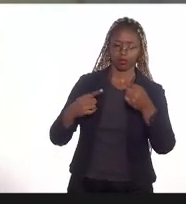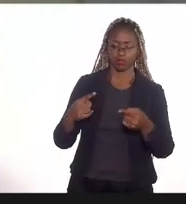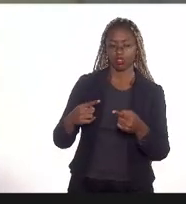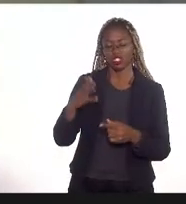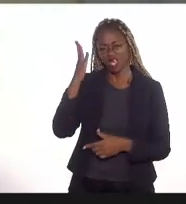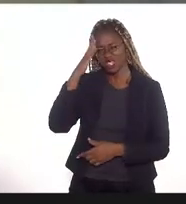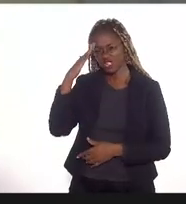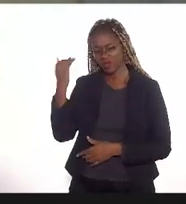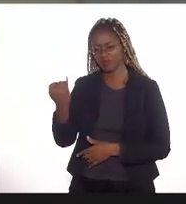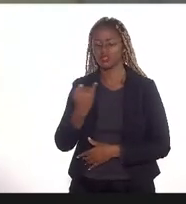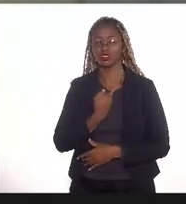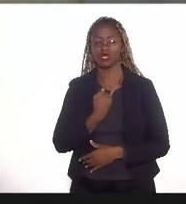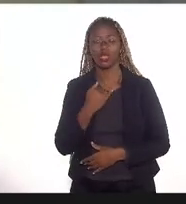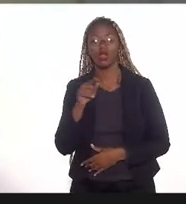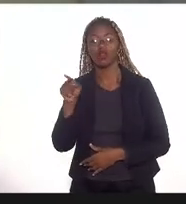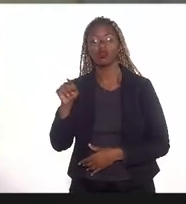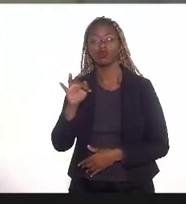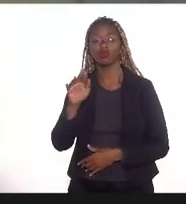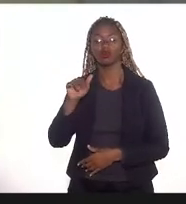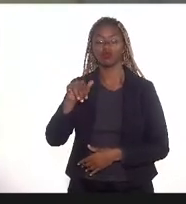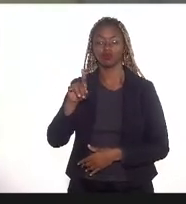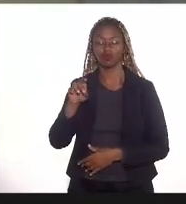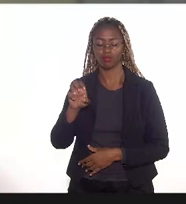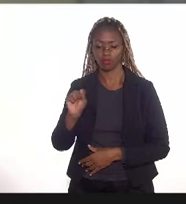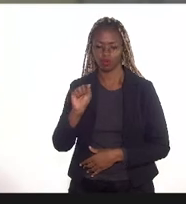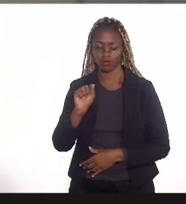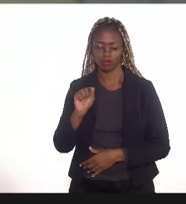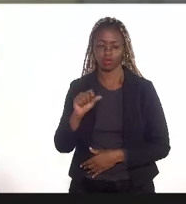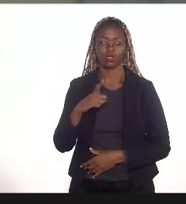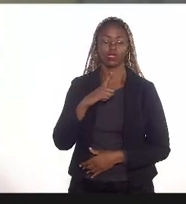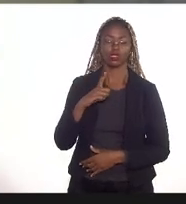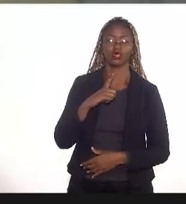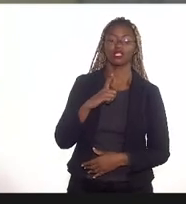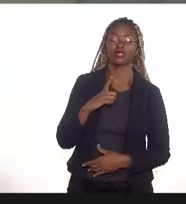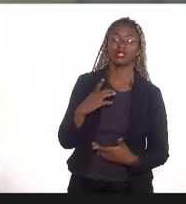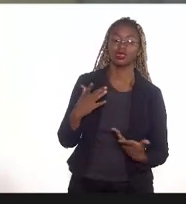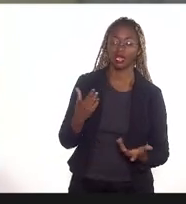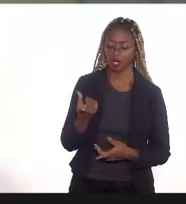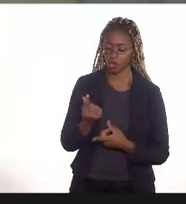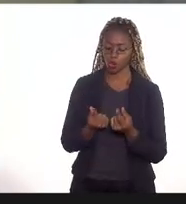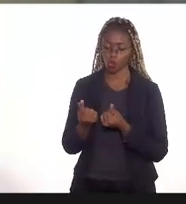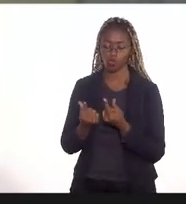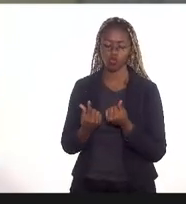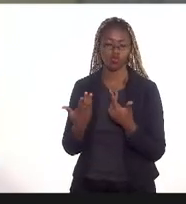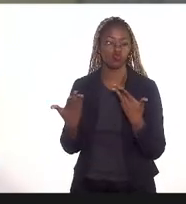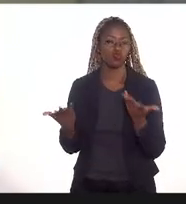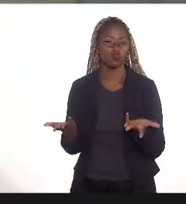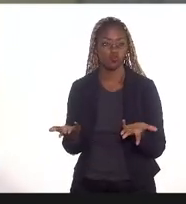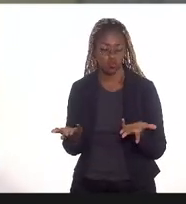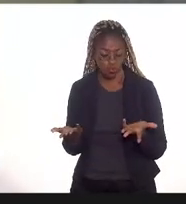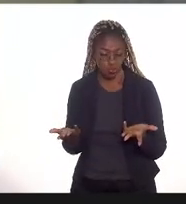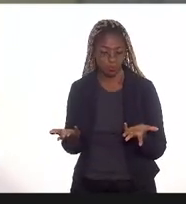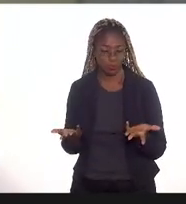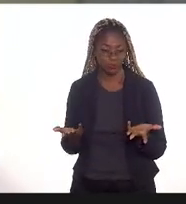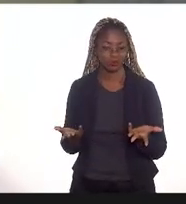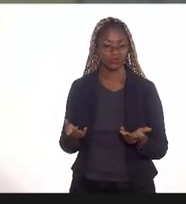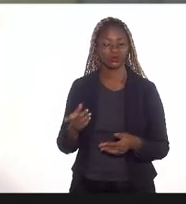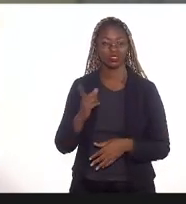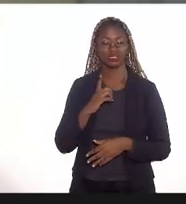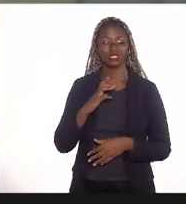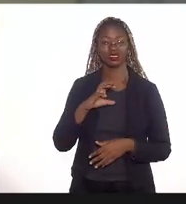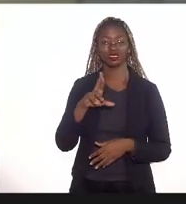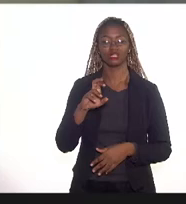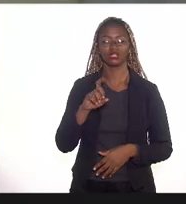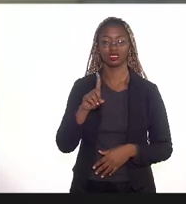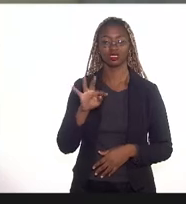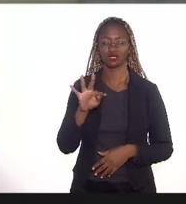Fundes está capitalizado, se está com quanto, se ele tem